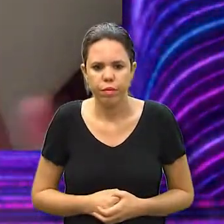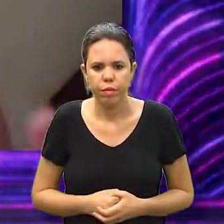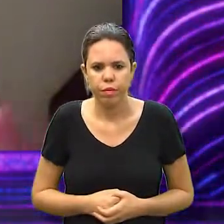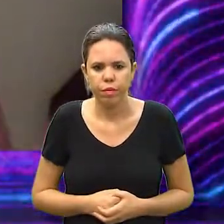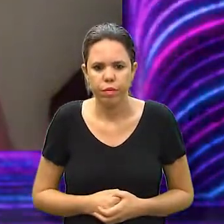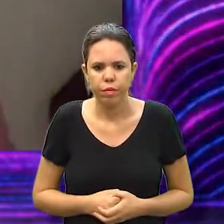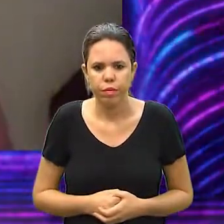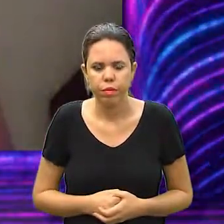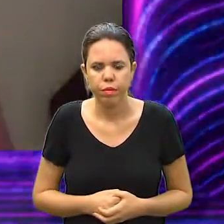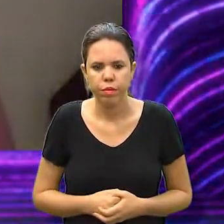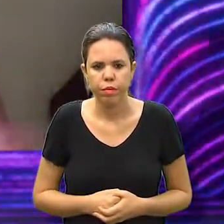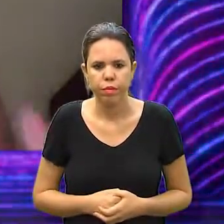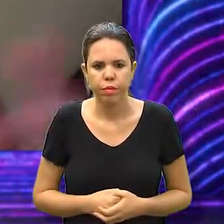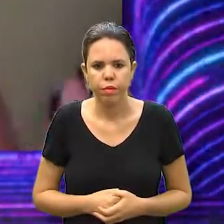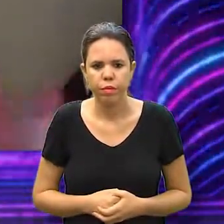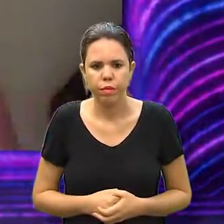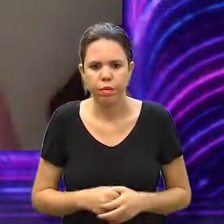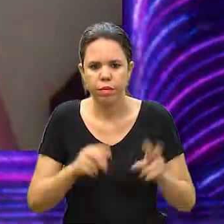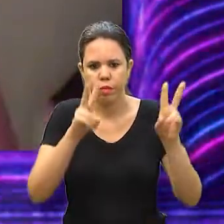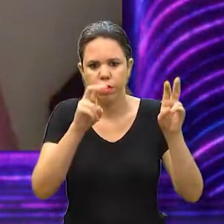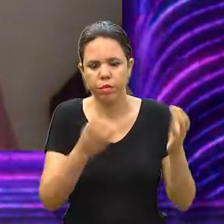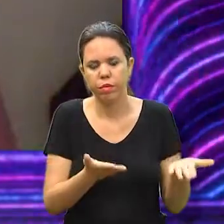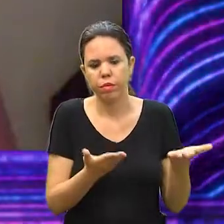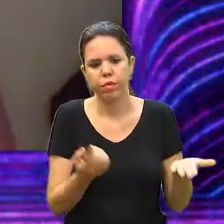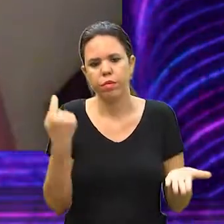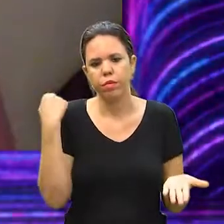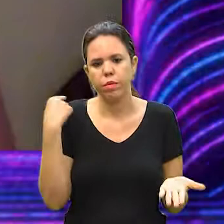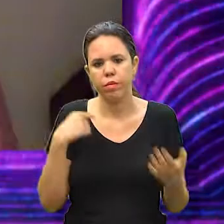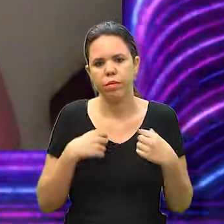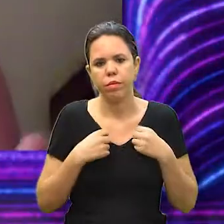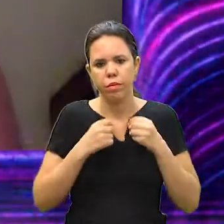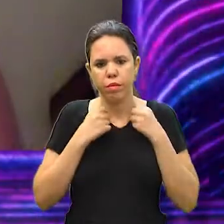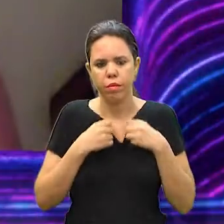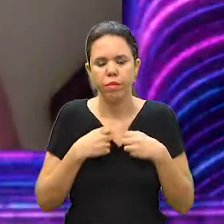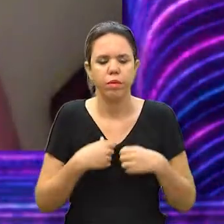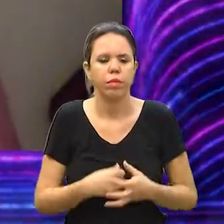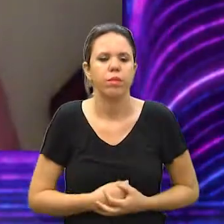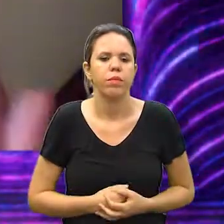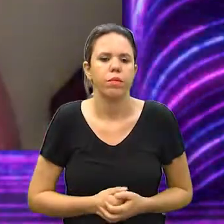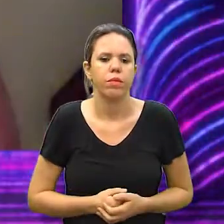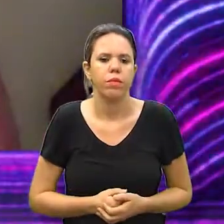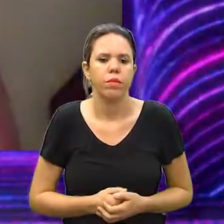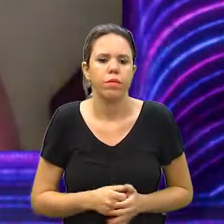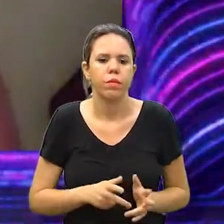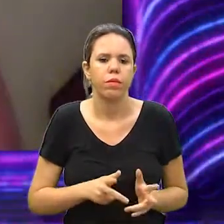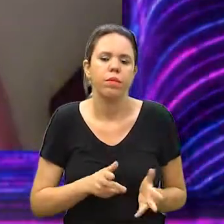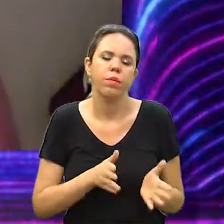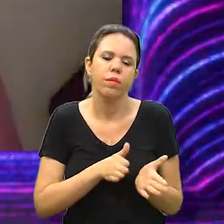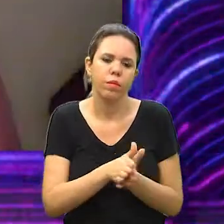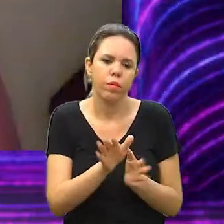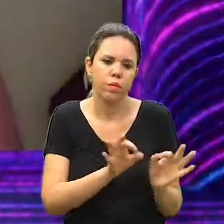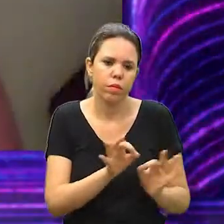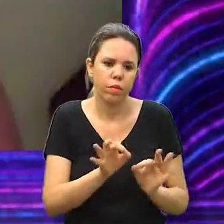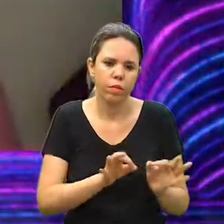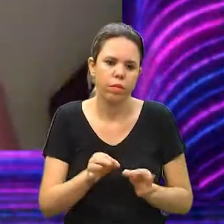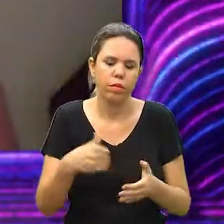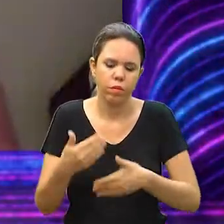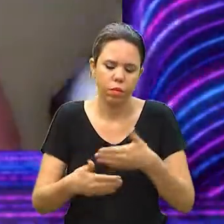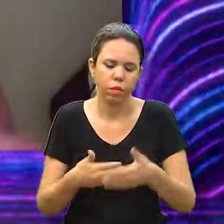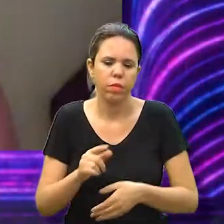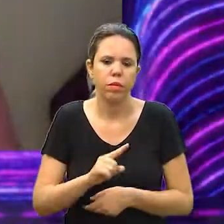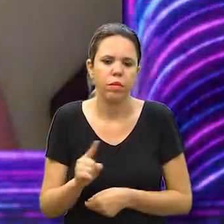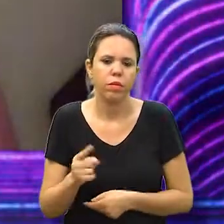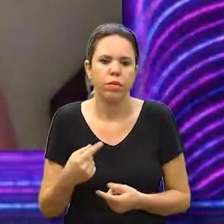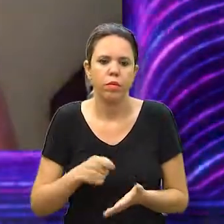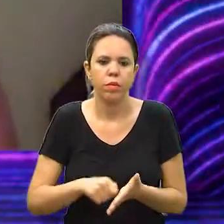assim, como eram temas mais leves, era mais fácil de eu me dedicar. Na frequência não,